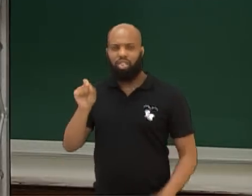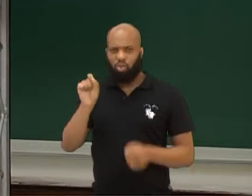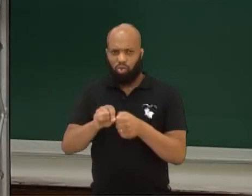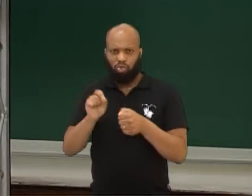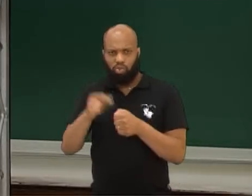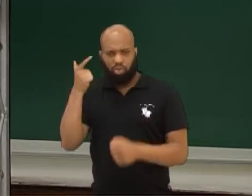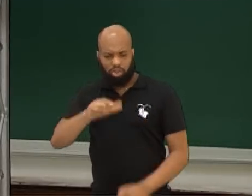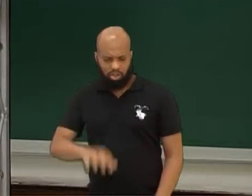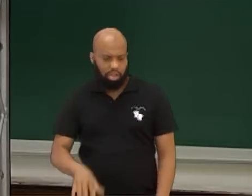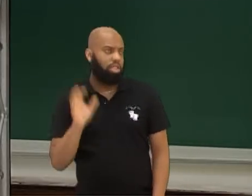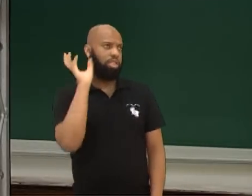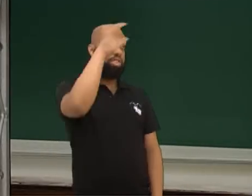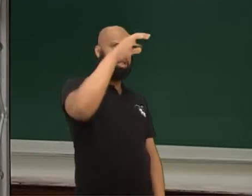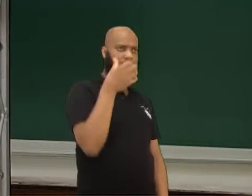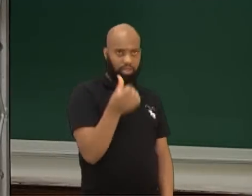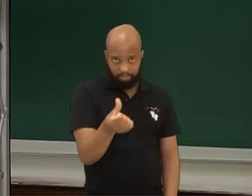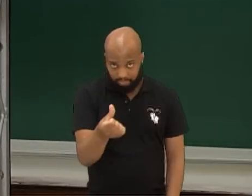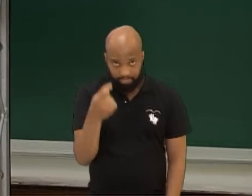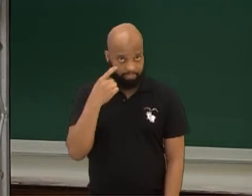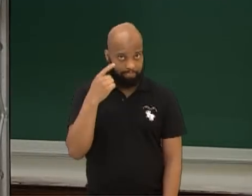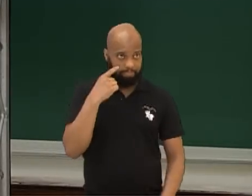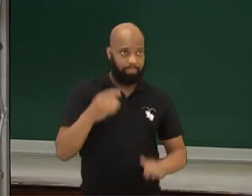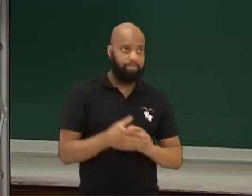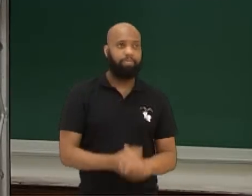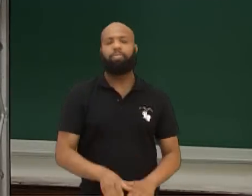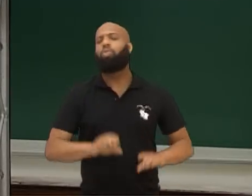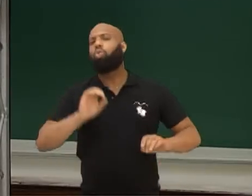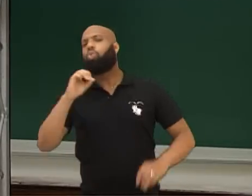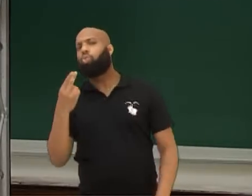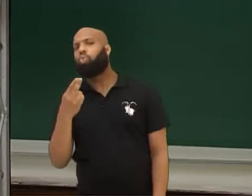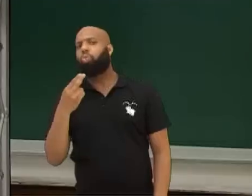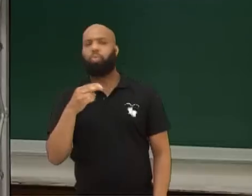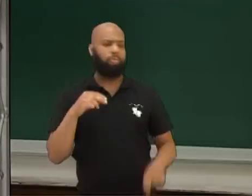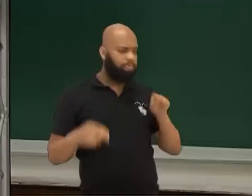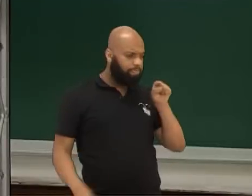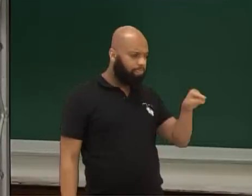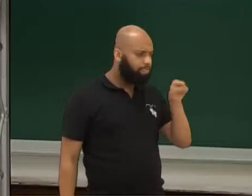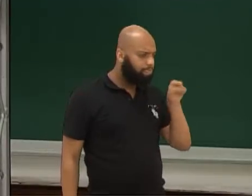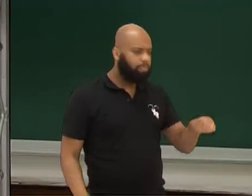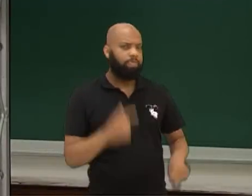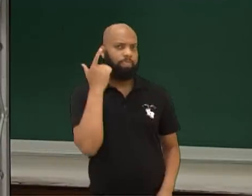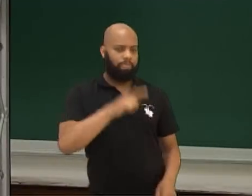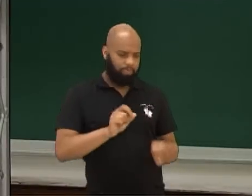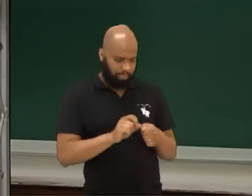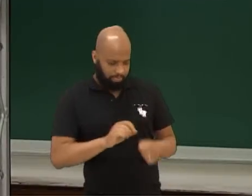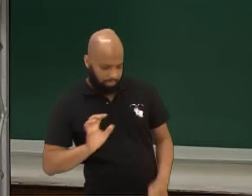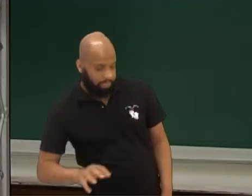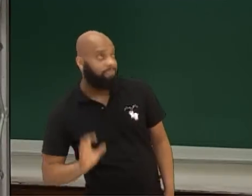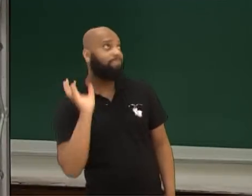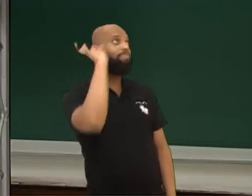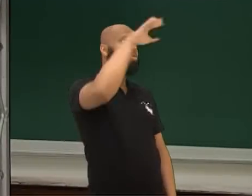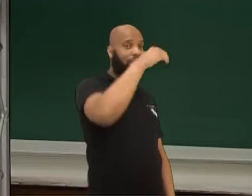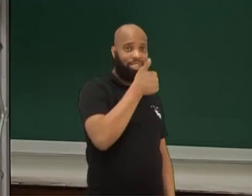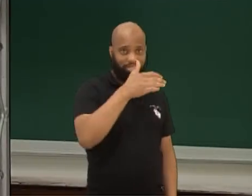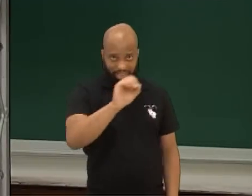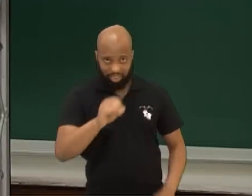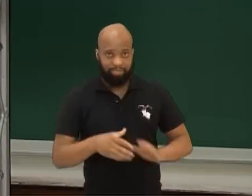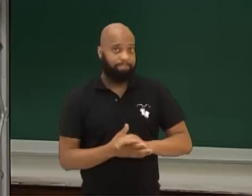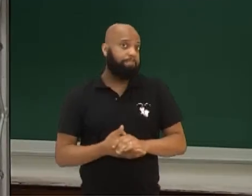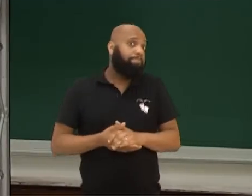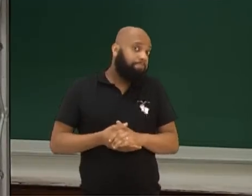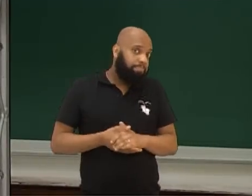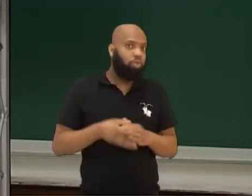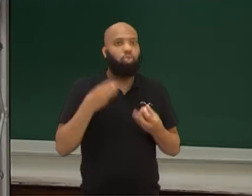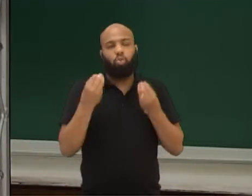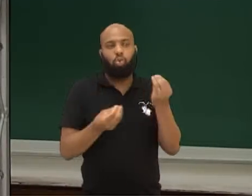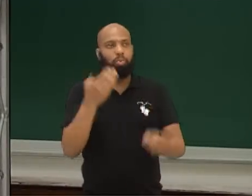cestas no primeiro jogo? Ah, será que o Mário fez 10 cestas no primeiro jogo? Será? Como é